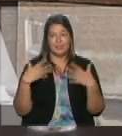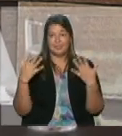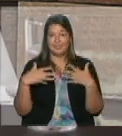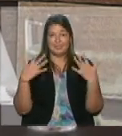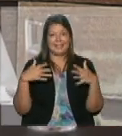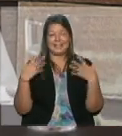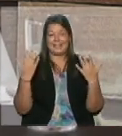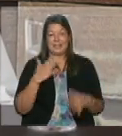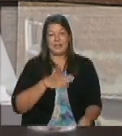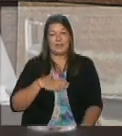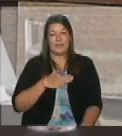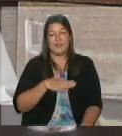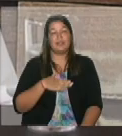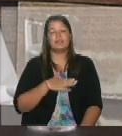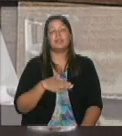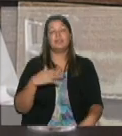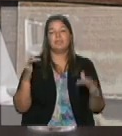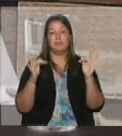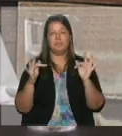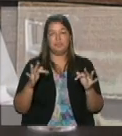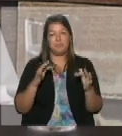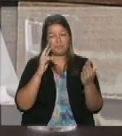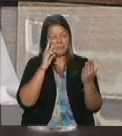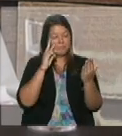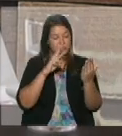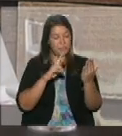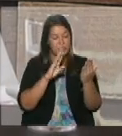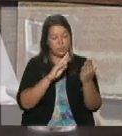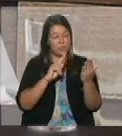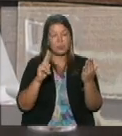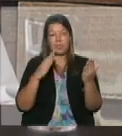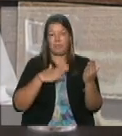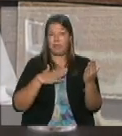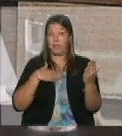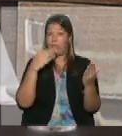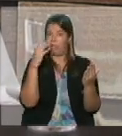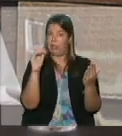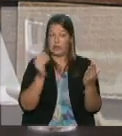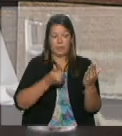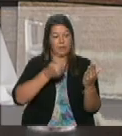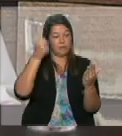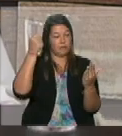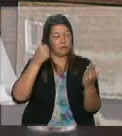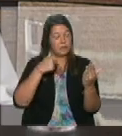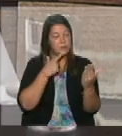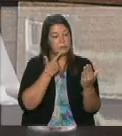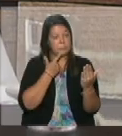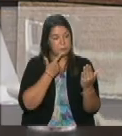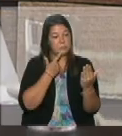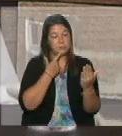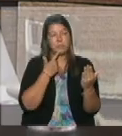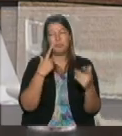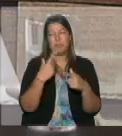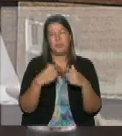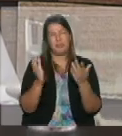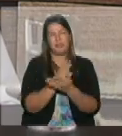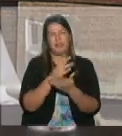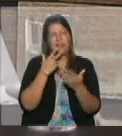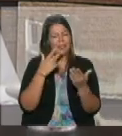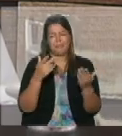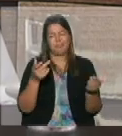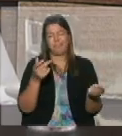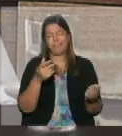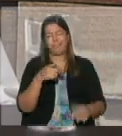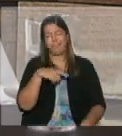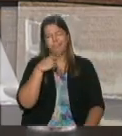eufórico e feliz ao ver meu nome entre os 10 finalistas né? Porque a gente sempre diz, isso é marmelada, já vai